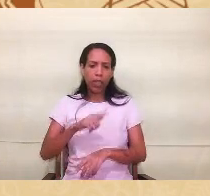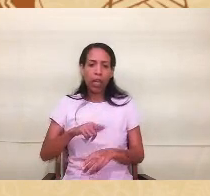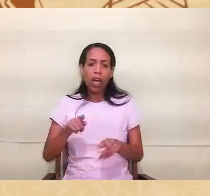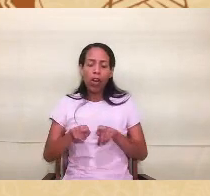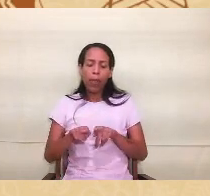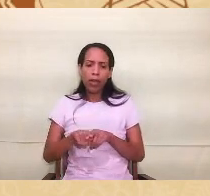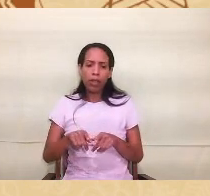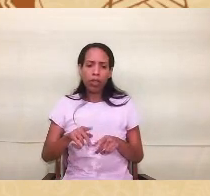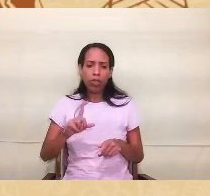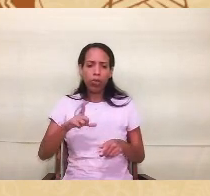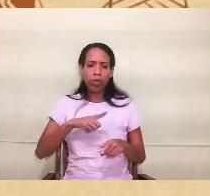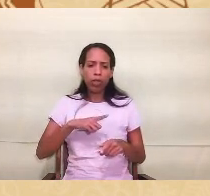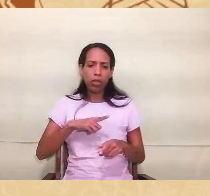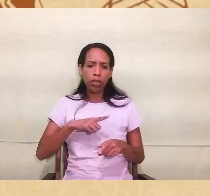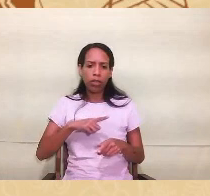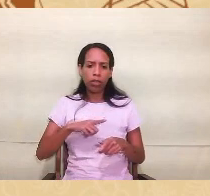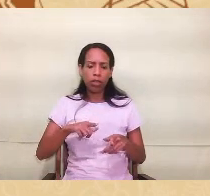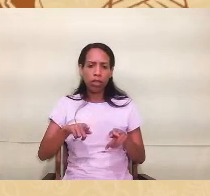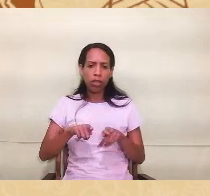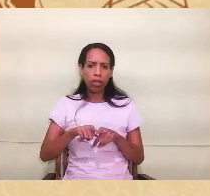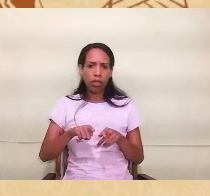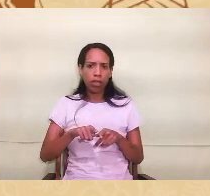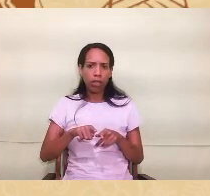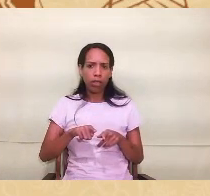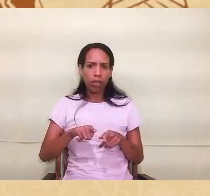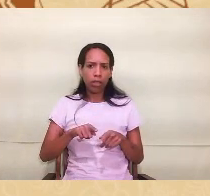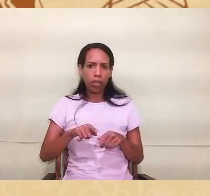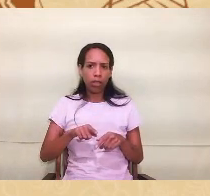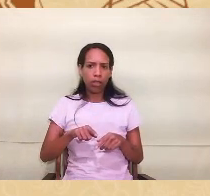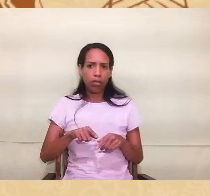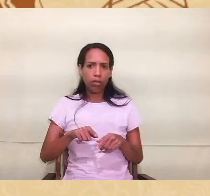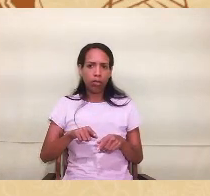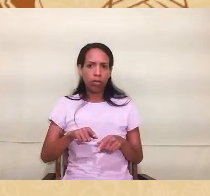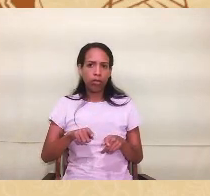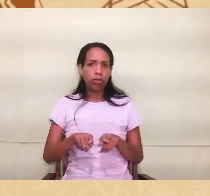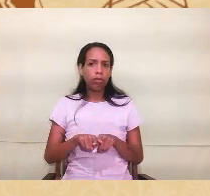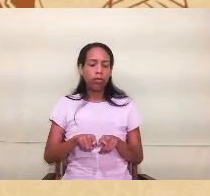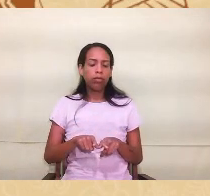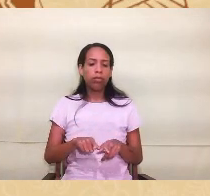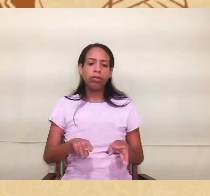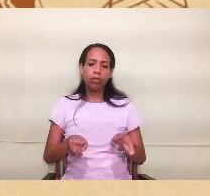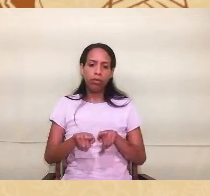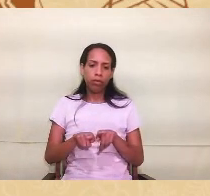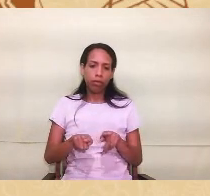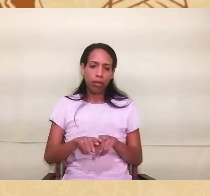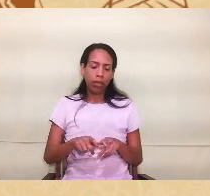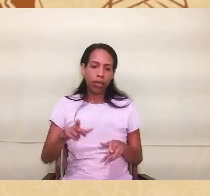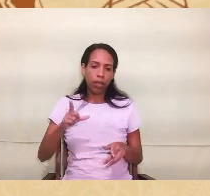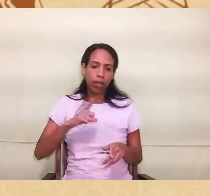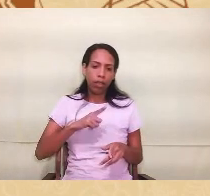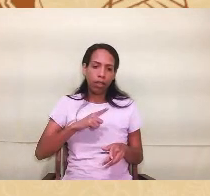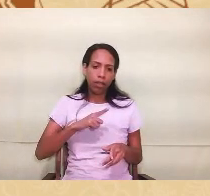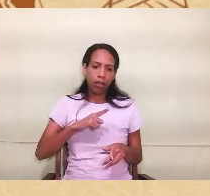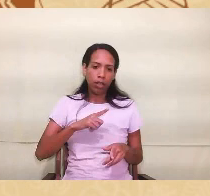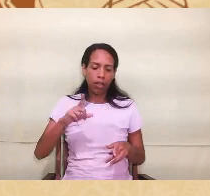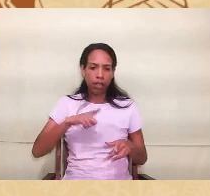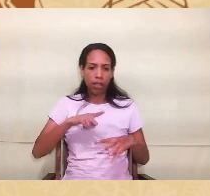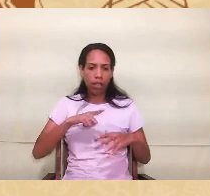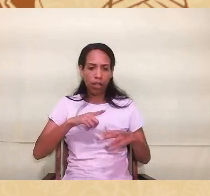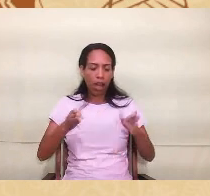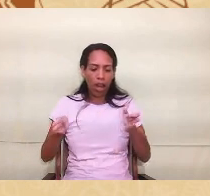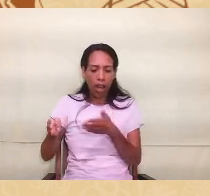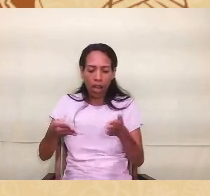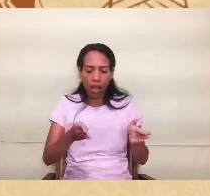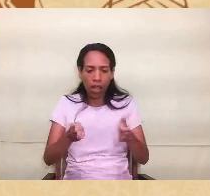Essa aí é outra coisa que eu acho que a gente tem muito a ensinar as pessoas mesmo. Se você vem aqui na caminhada nossa em